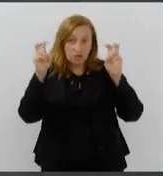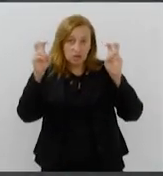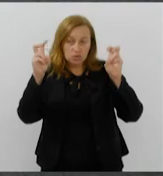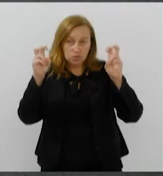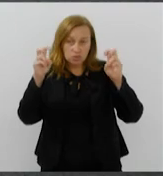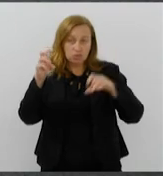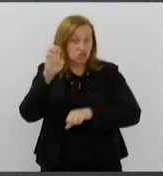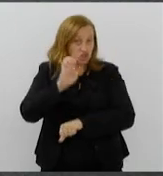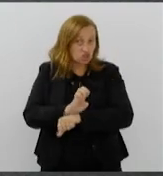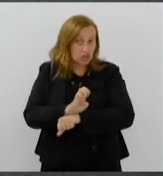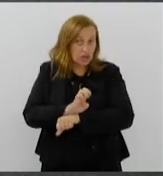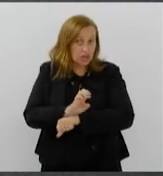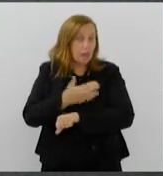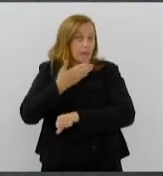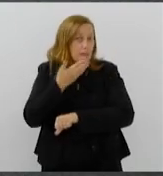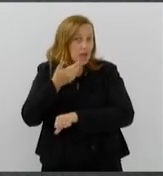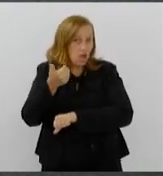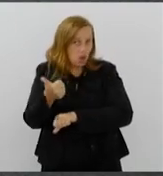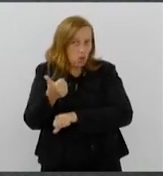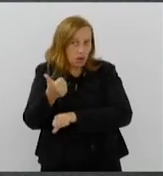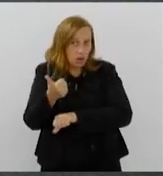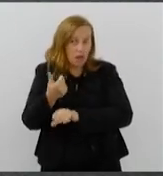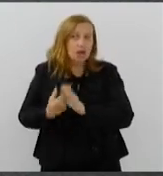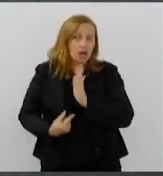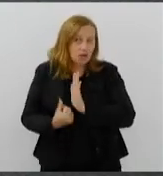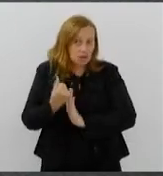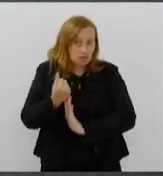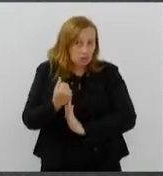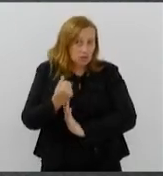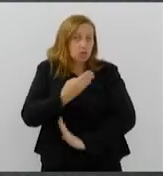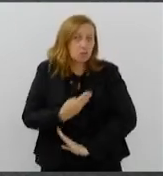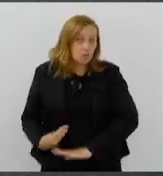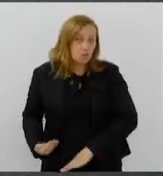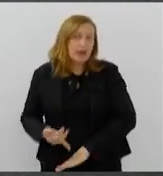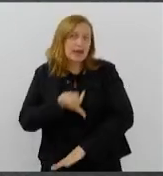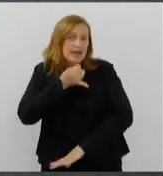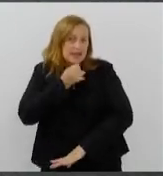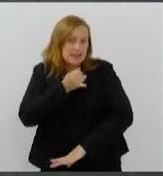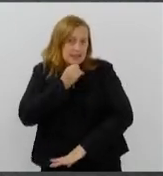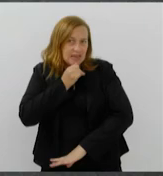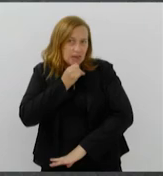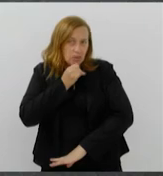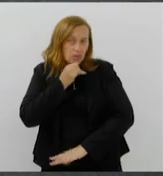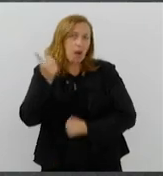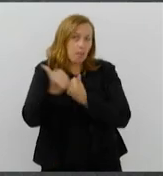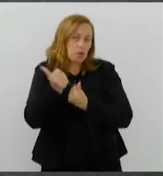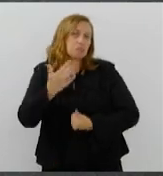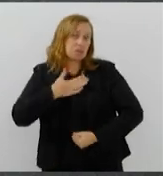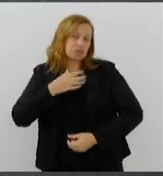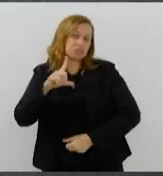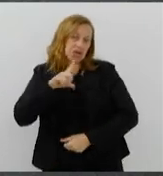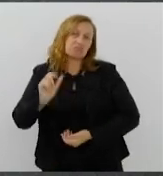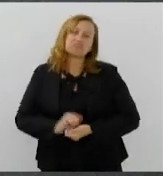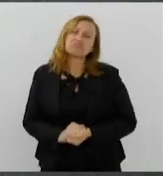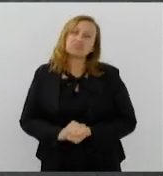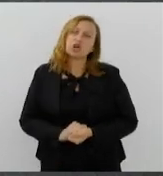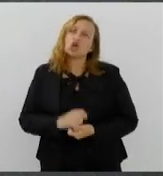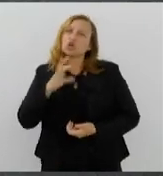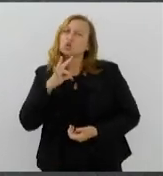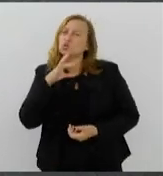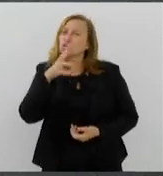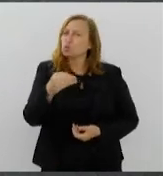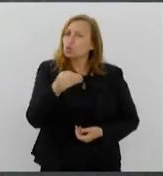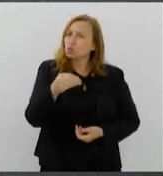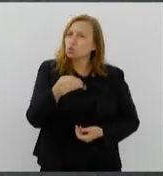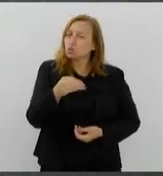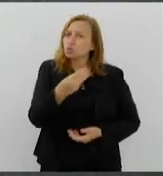Estado para melhorar as finanças públicas, por exemplo, conte comigo. Tudo aquilo que for